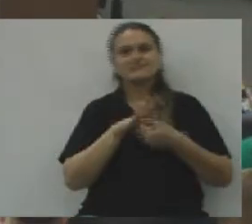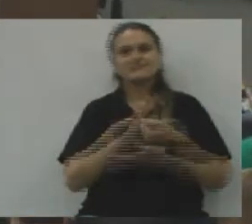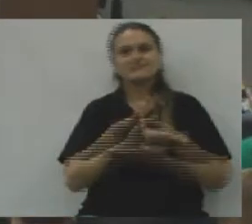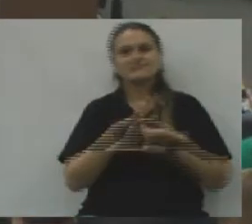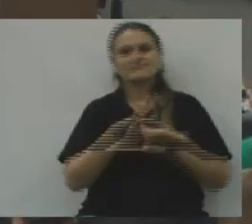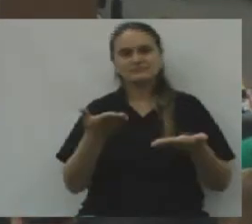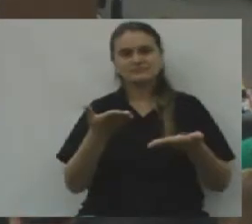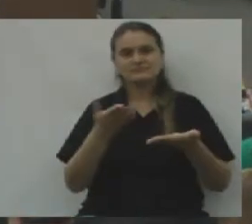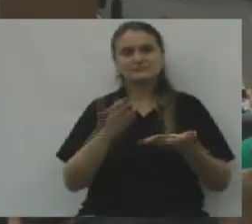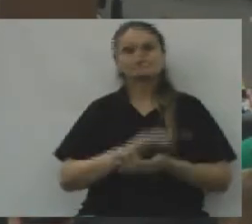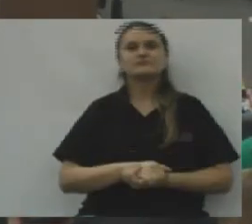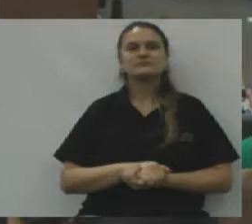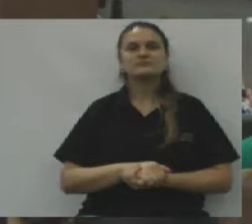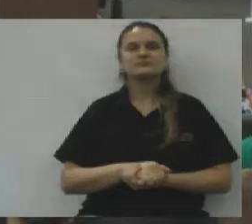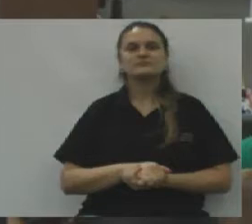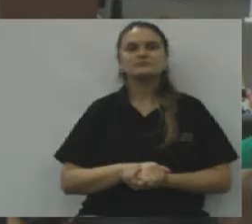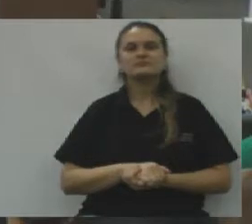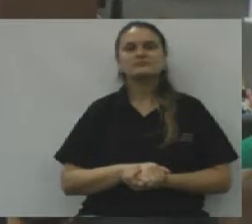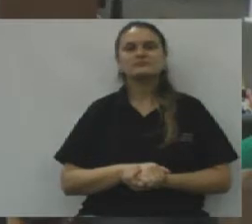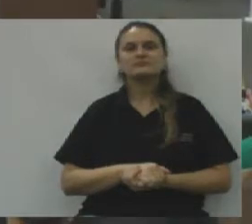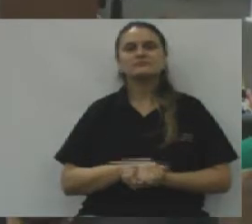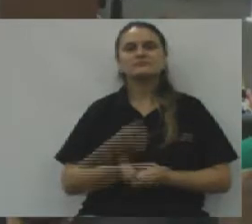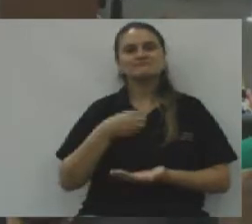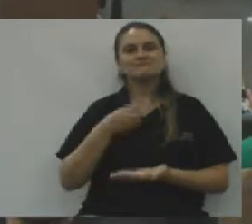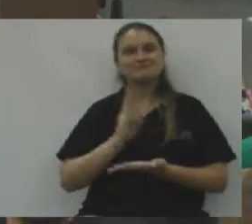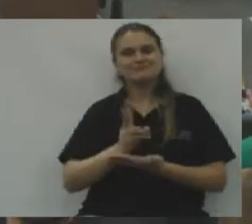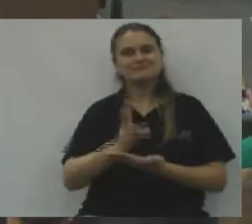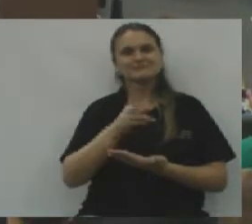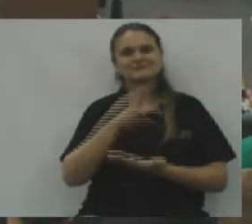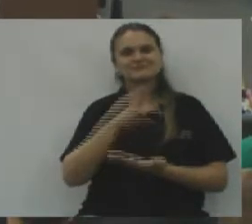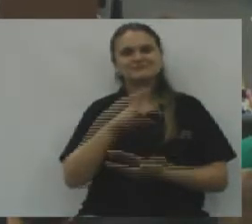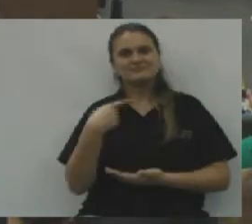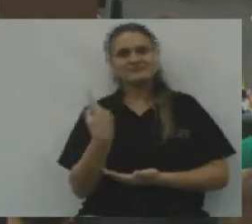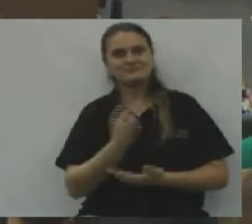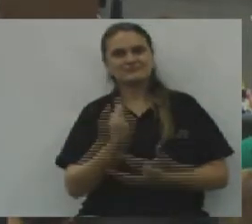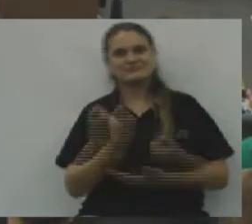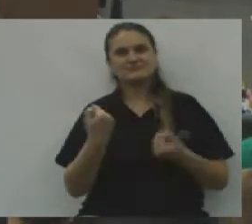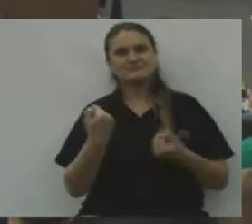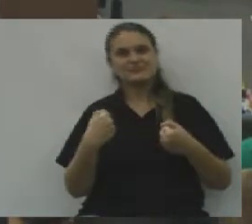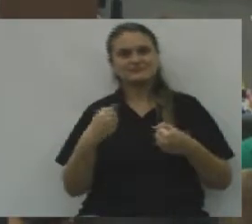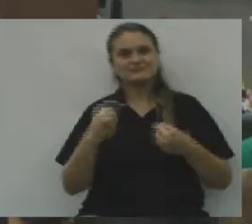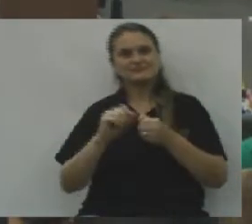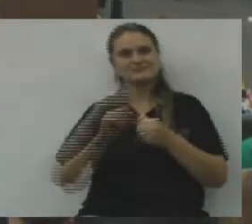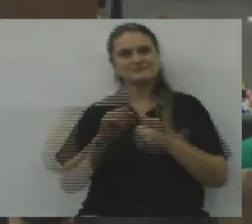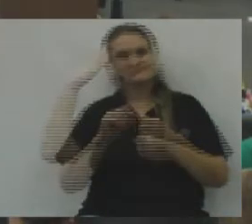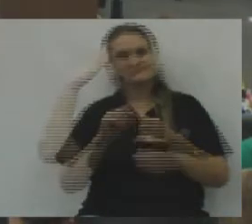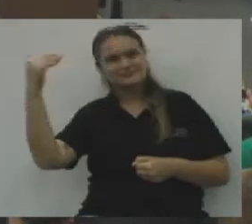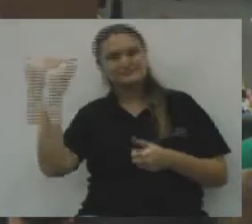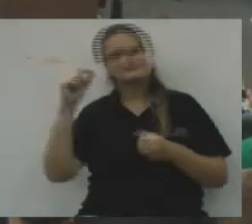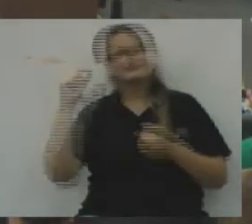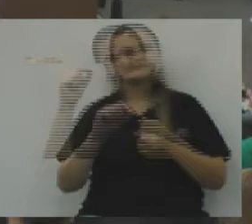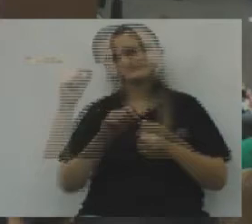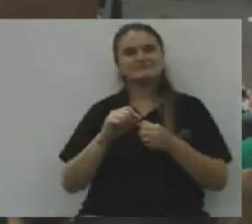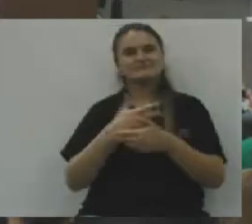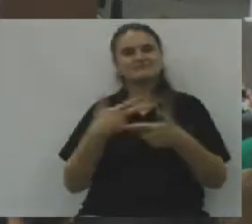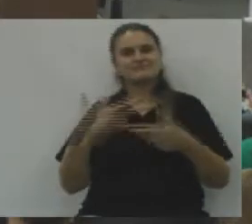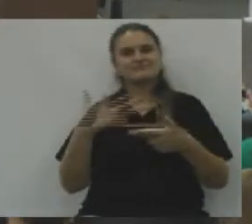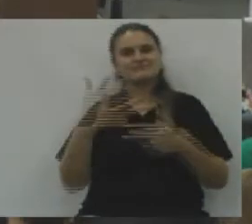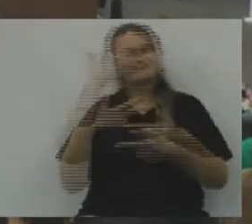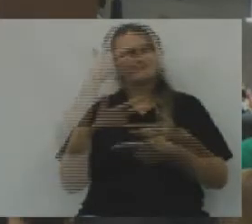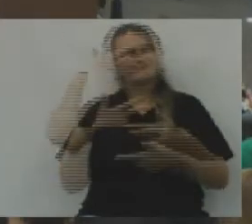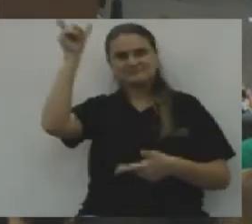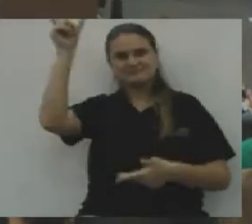todas. Eu sempre falo que nós temos que homenagear, fazer as coisas para as pessoas